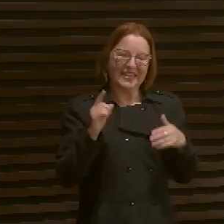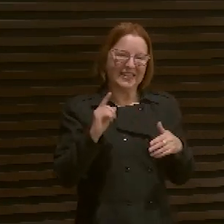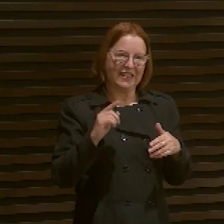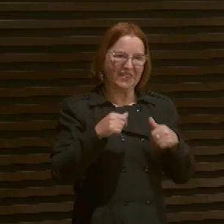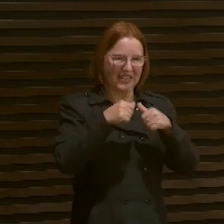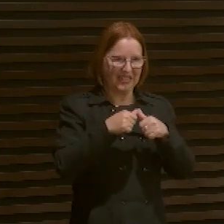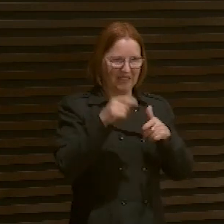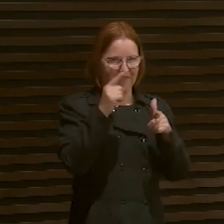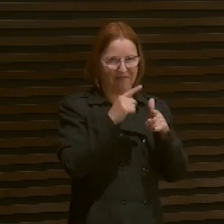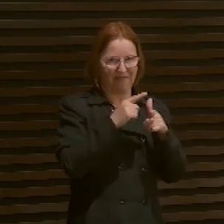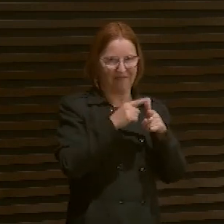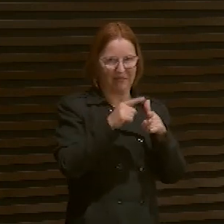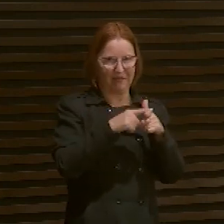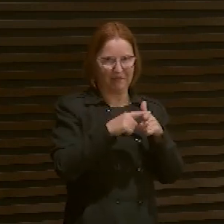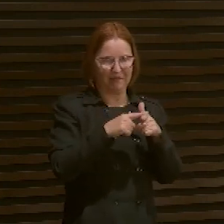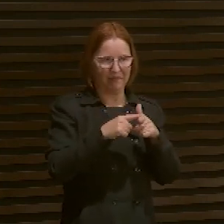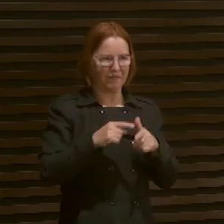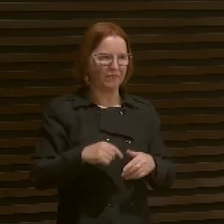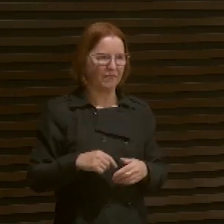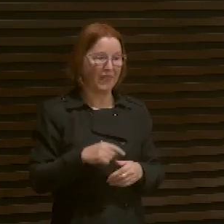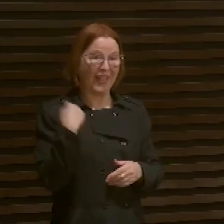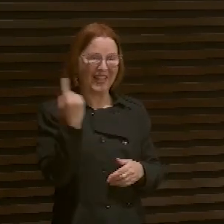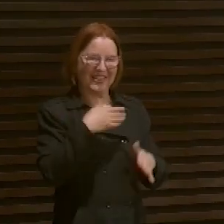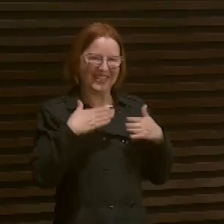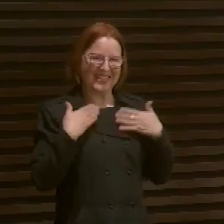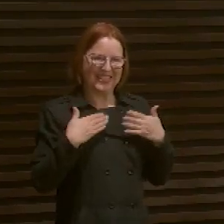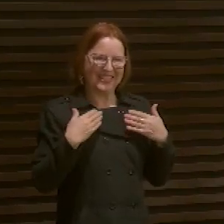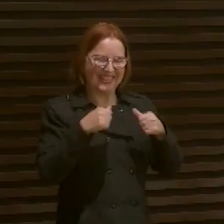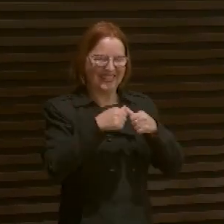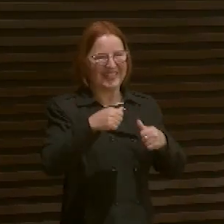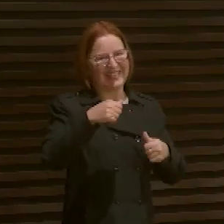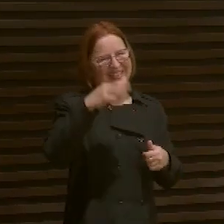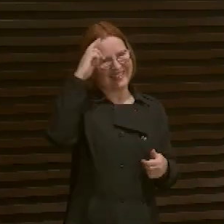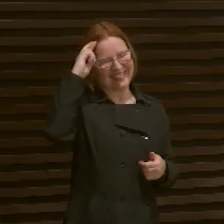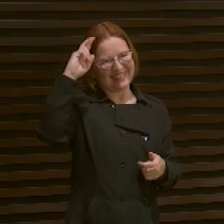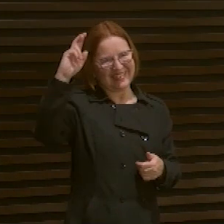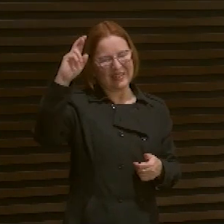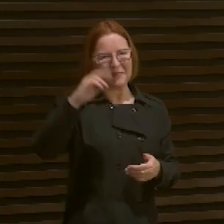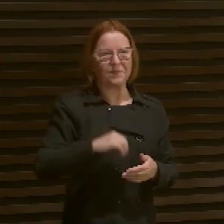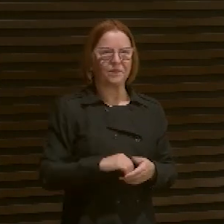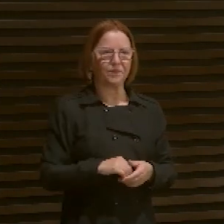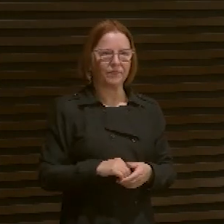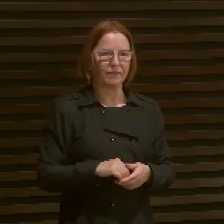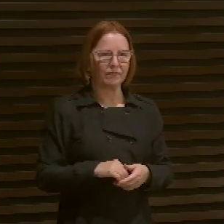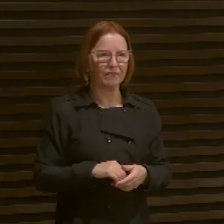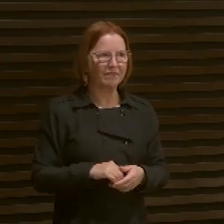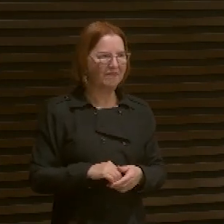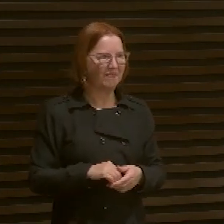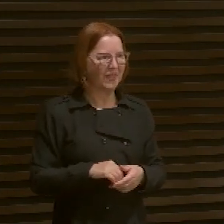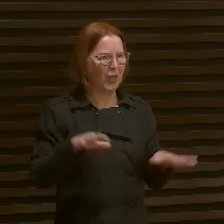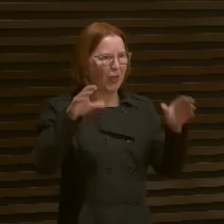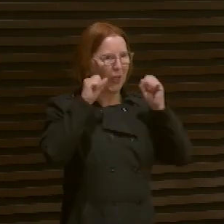nas circunstâncias. A nossa alegria está no Senhor. Eu ouvi uma irmã falando ali, graças a